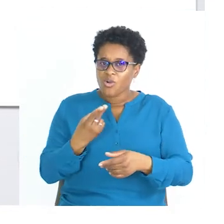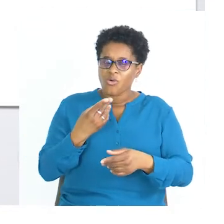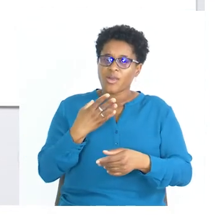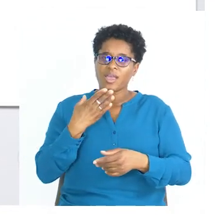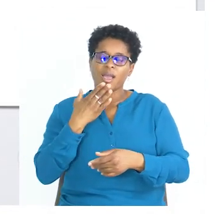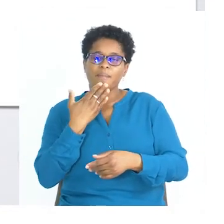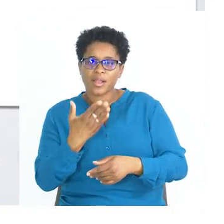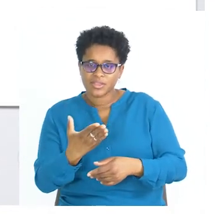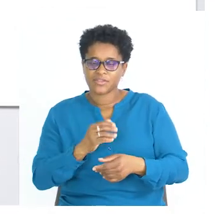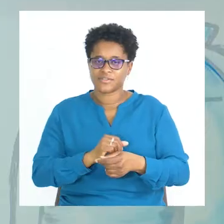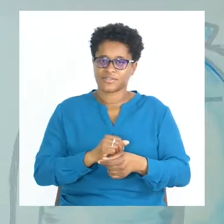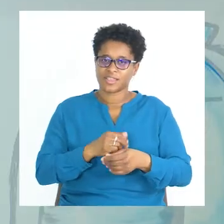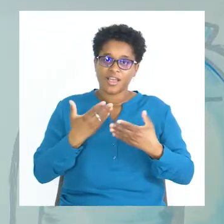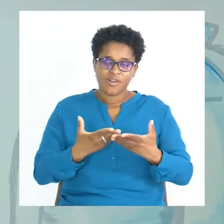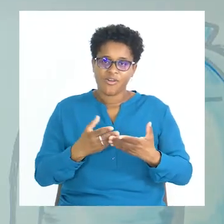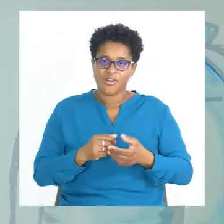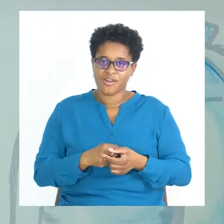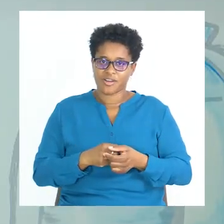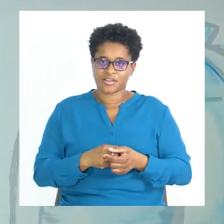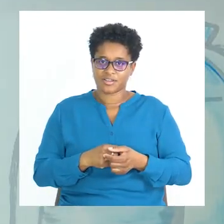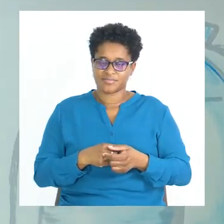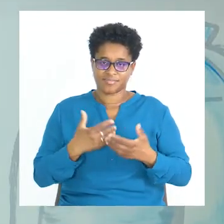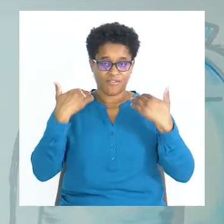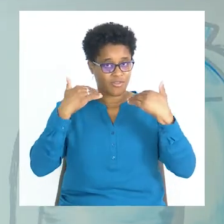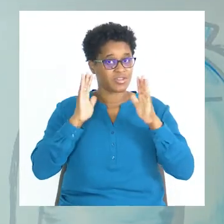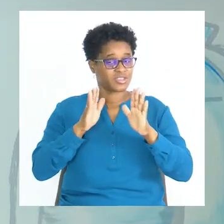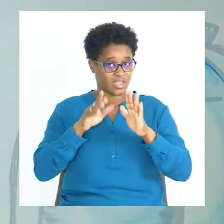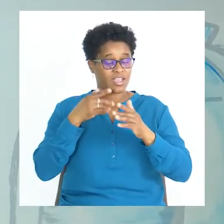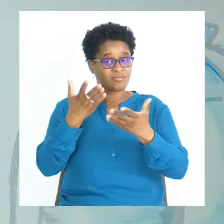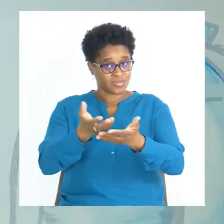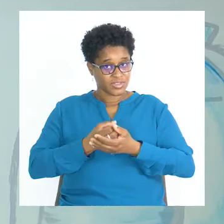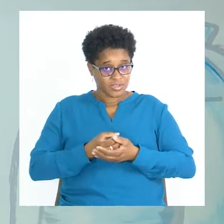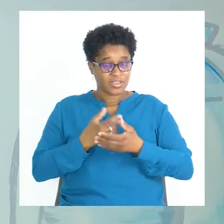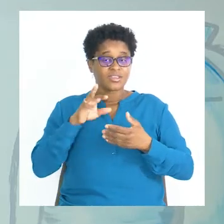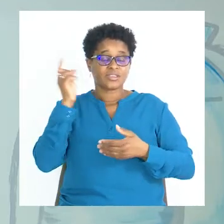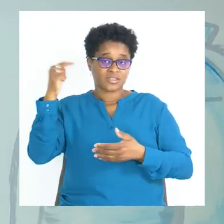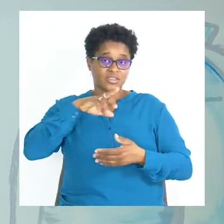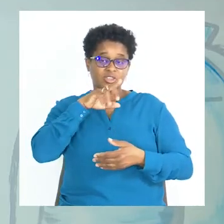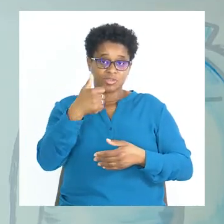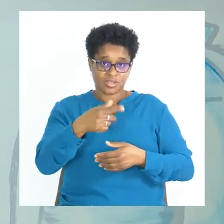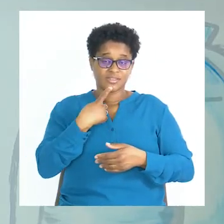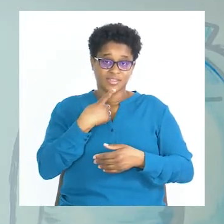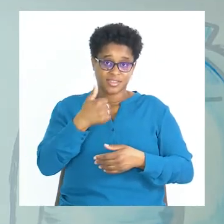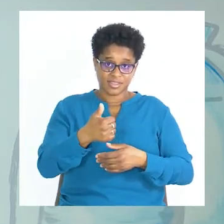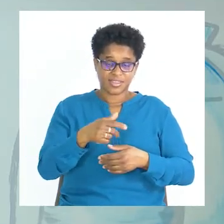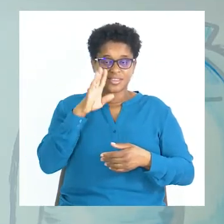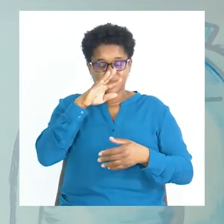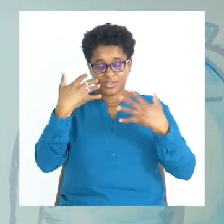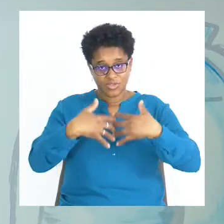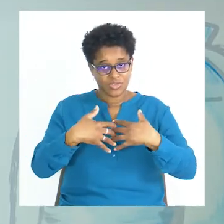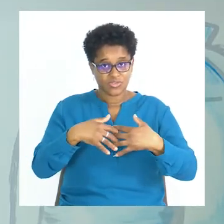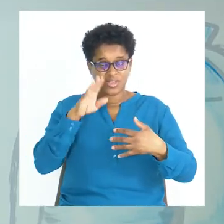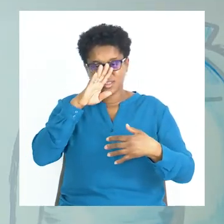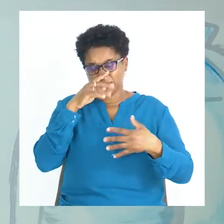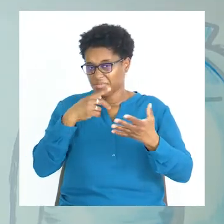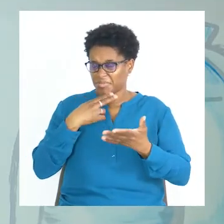é a função apelativa? Agora, joga com a informação que já recebeste e chega à resposta acertada, está bem? No caso de